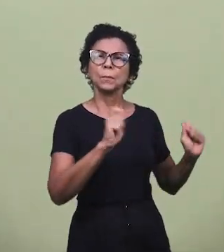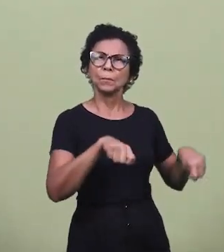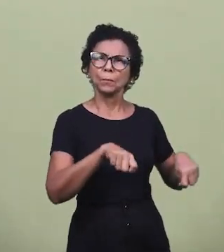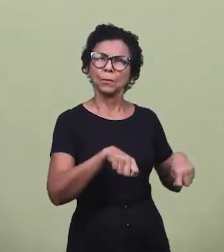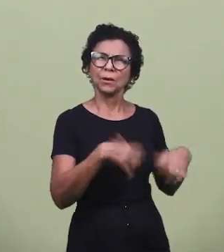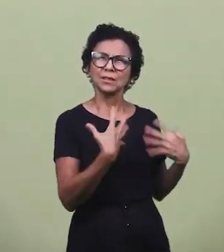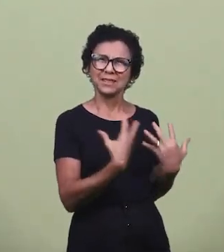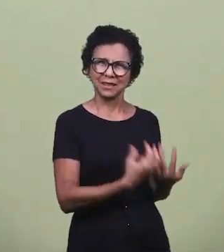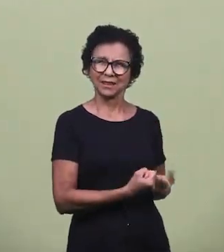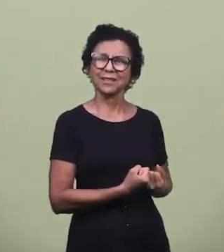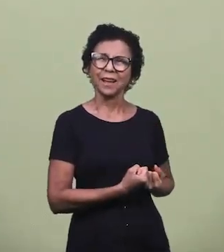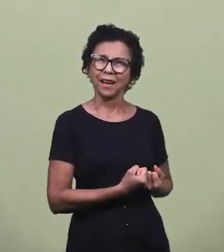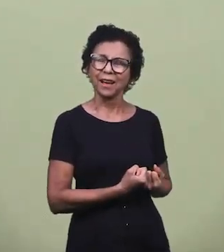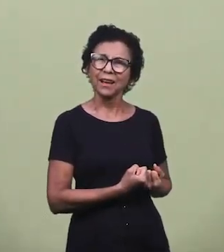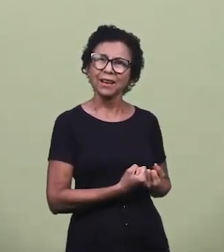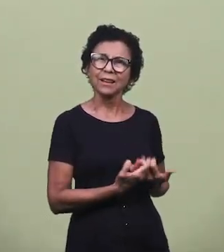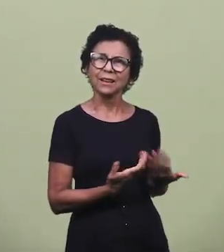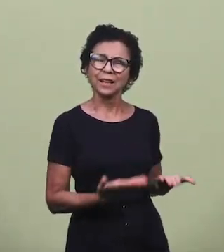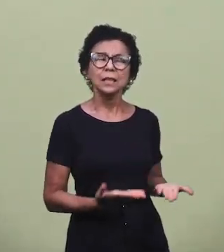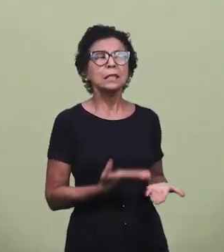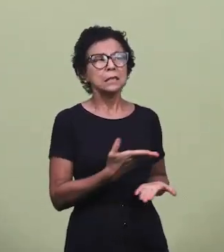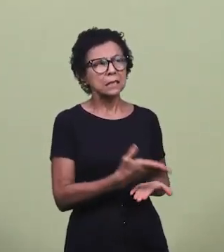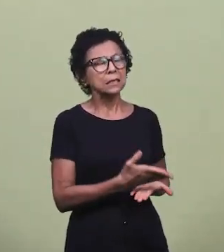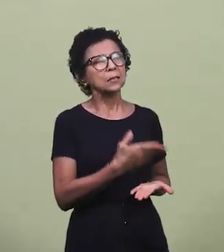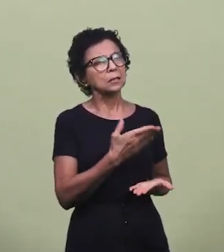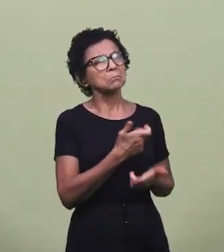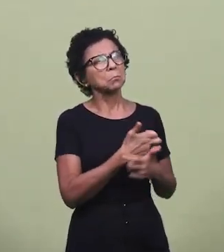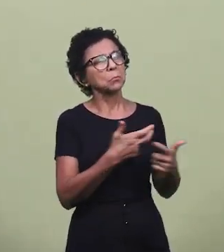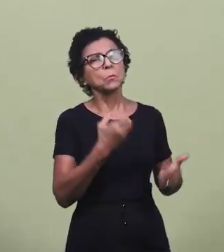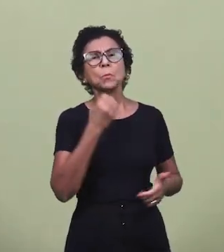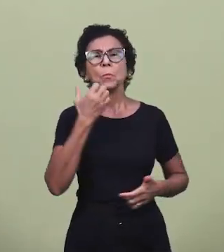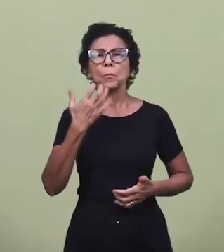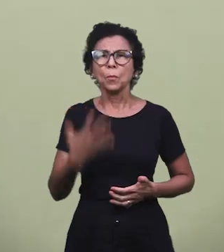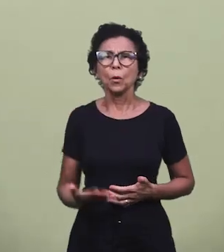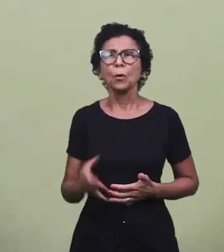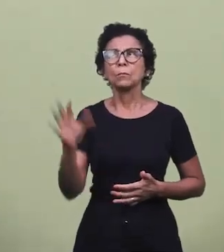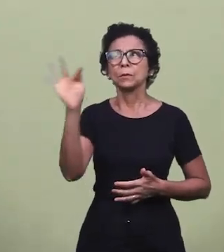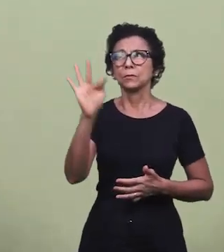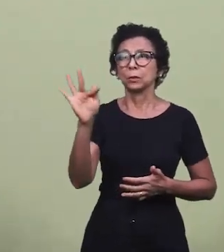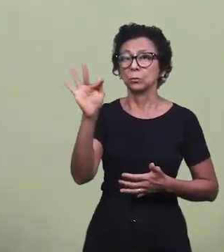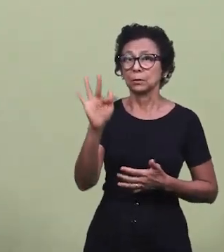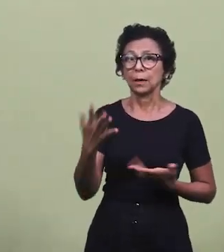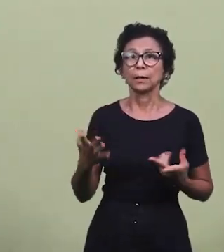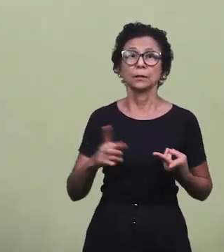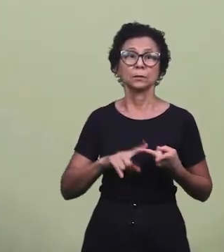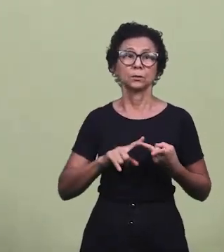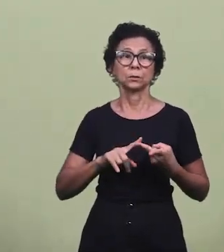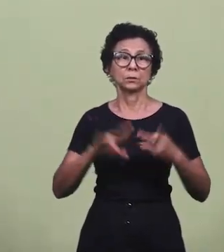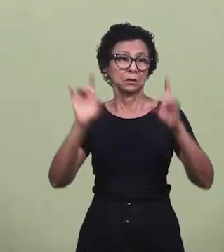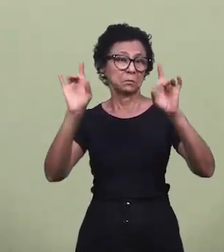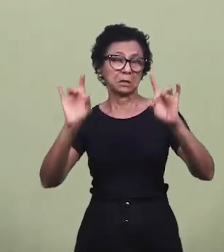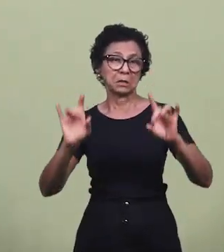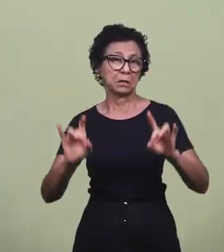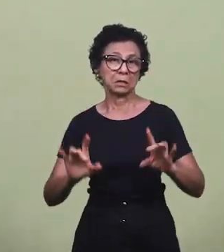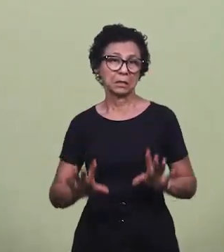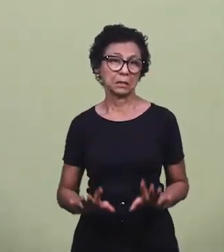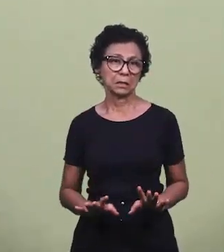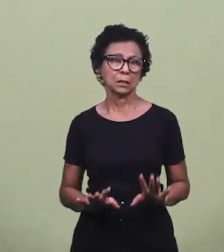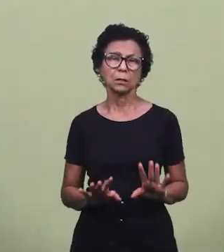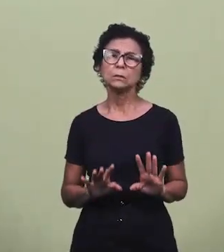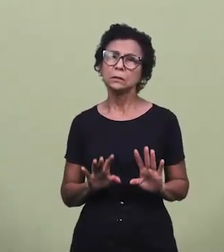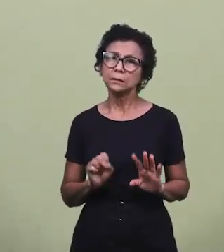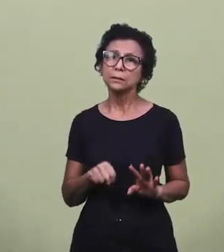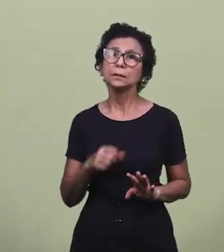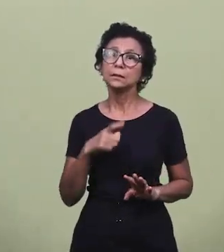vida profissional, nós podemos fazer uma faculdade, uma especialização, tem muita coisa boa que eu posso adquirir para